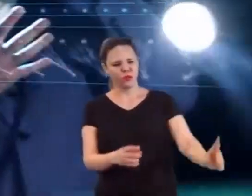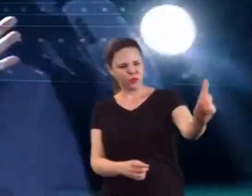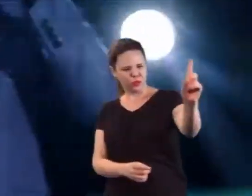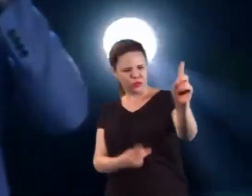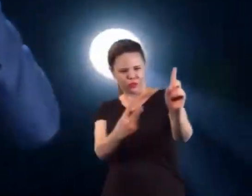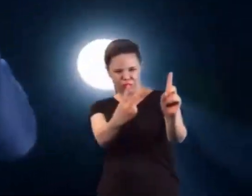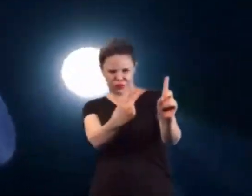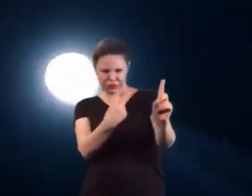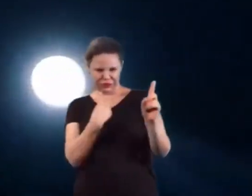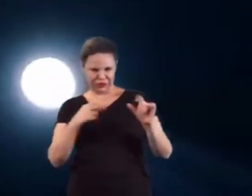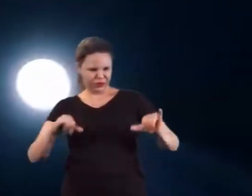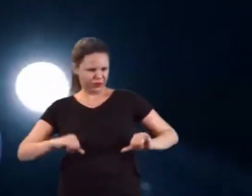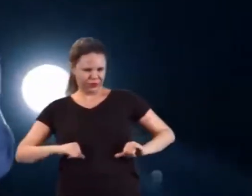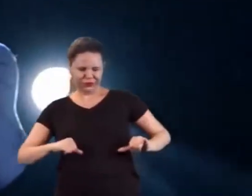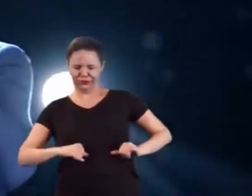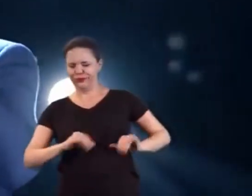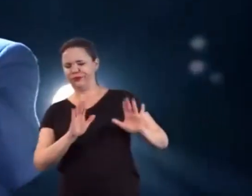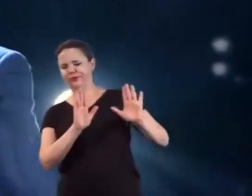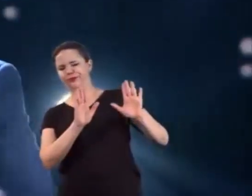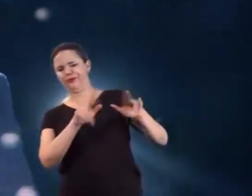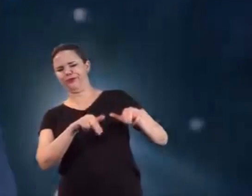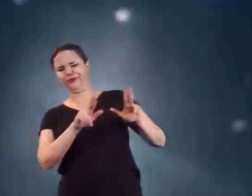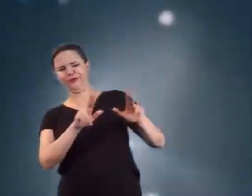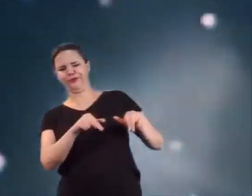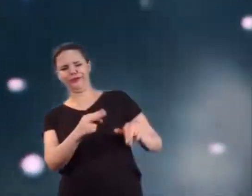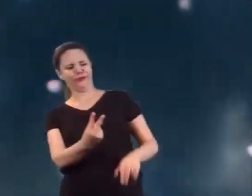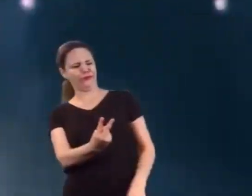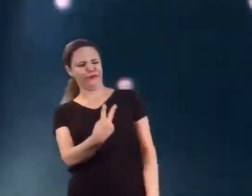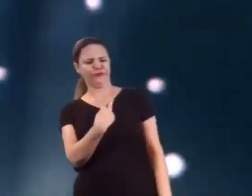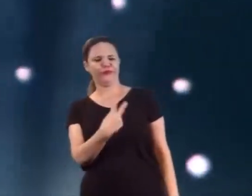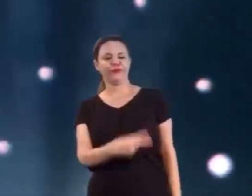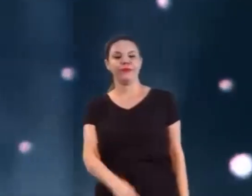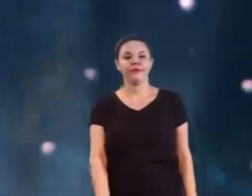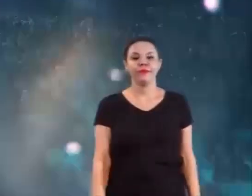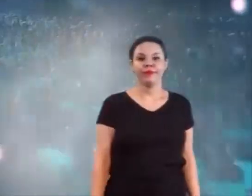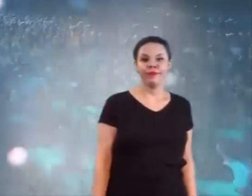Você nunca vai me ver sofrer.